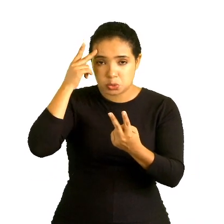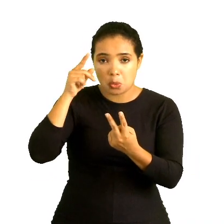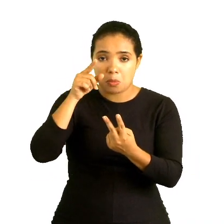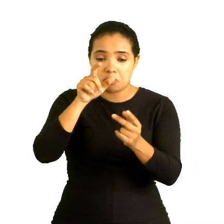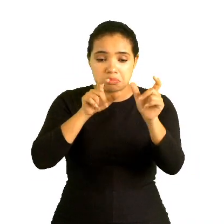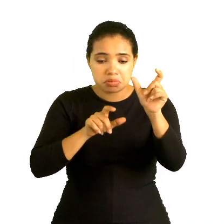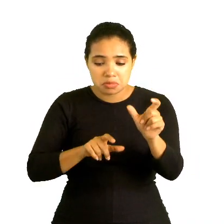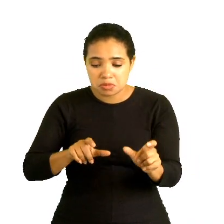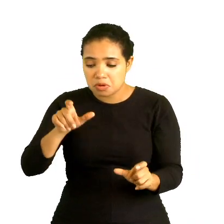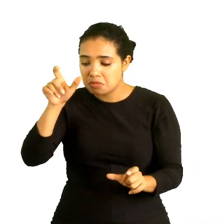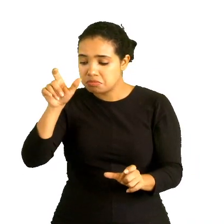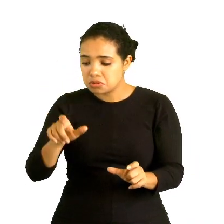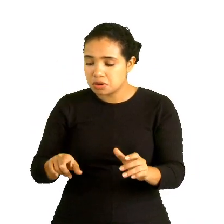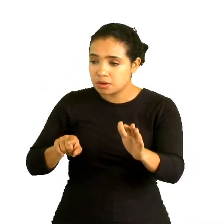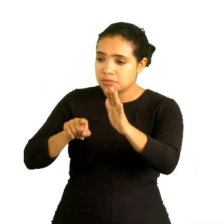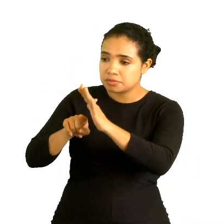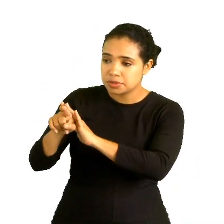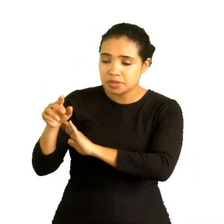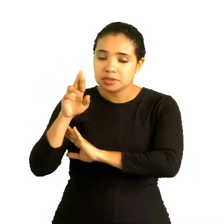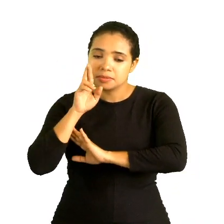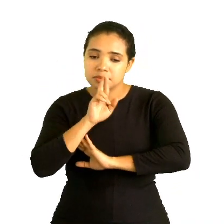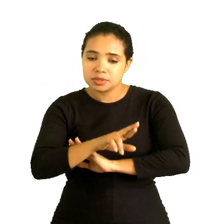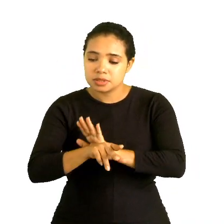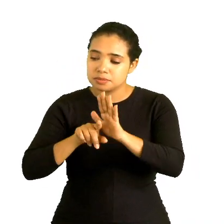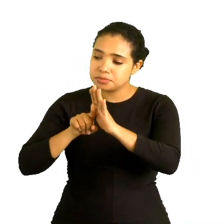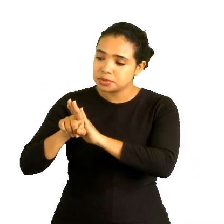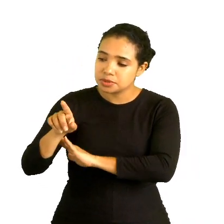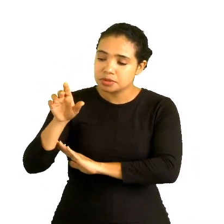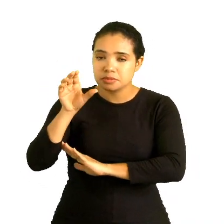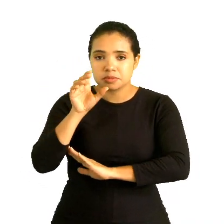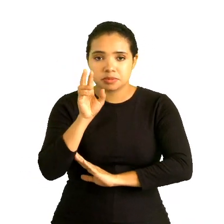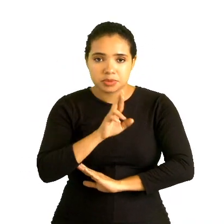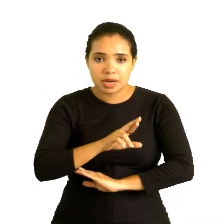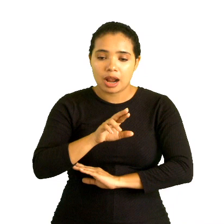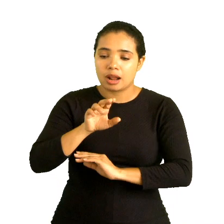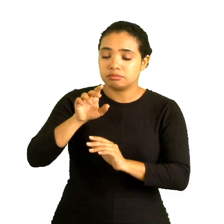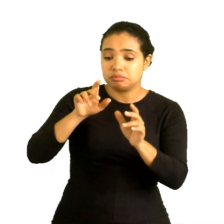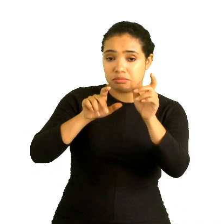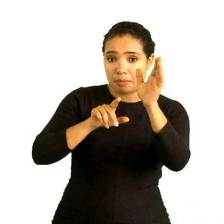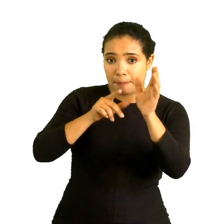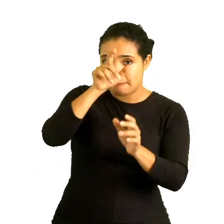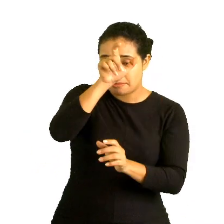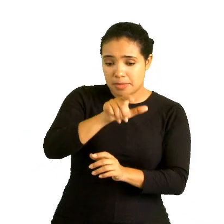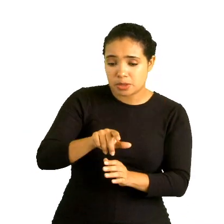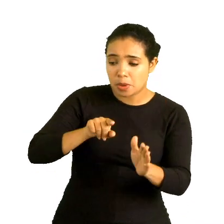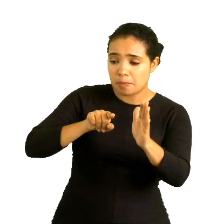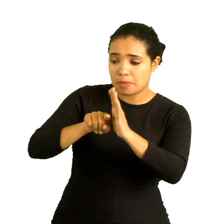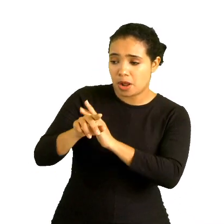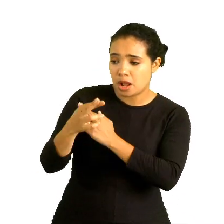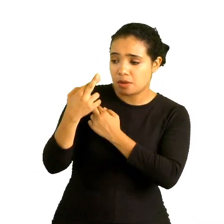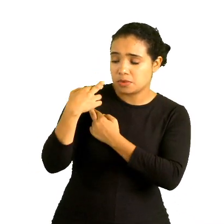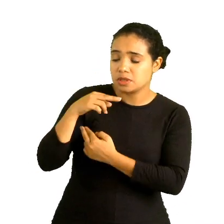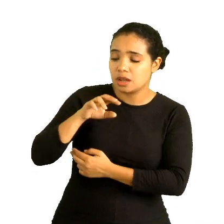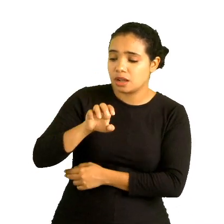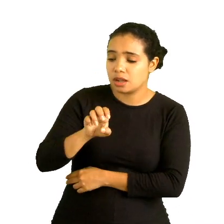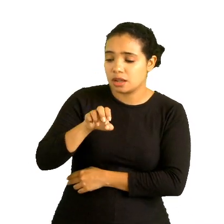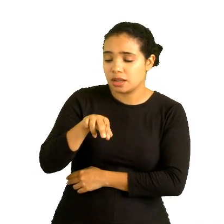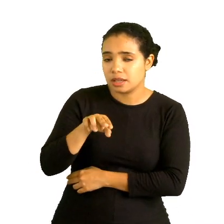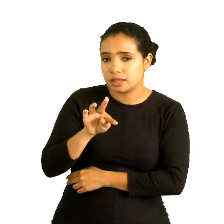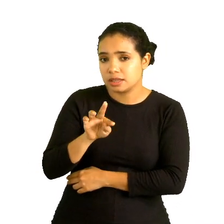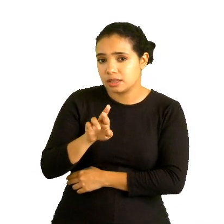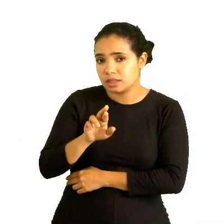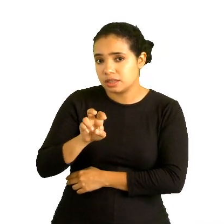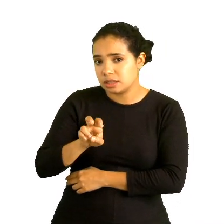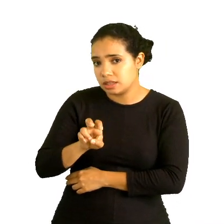seja, o entrevistador, que é o responsável por elaborar e fazer as perguntas, e o entrevistado